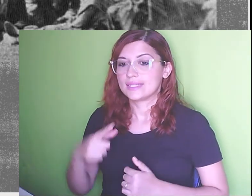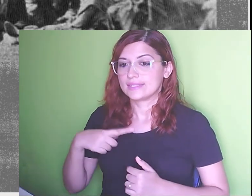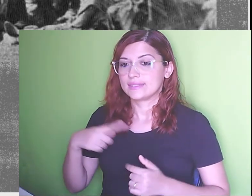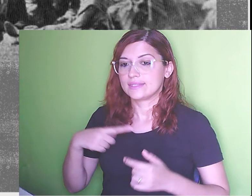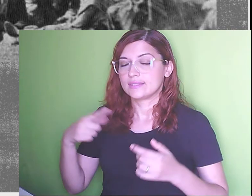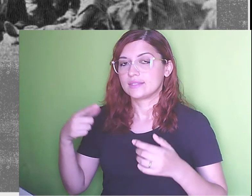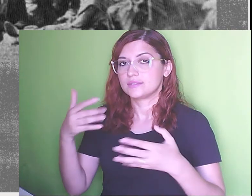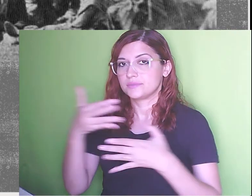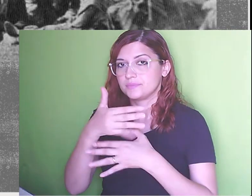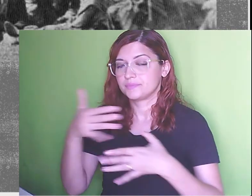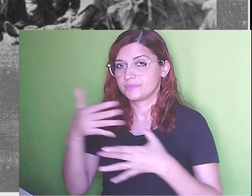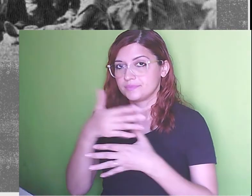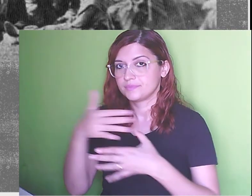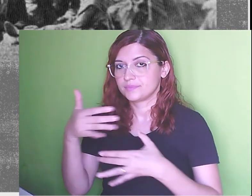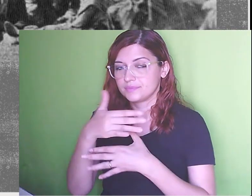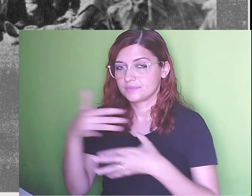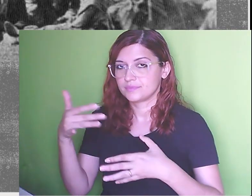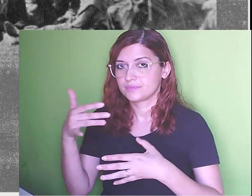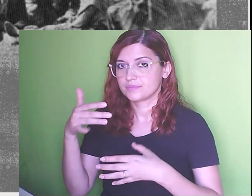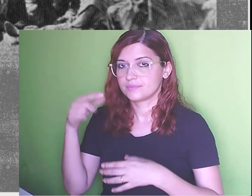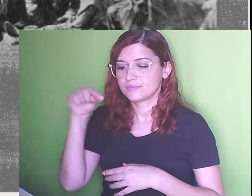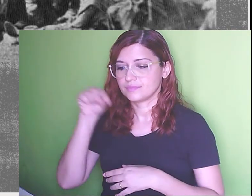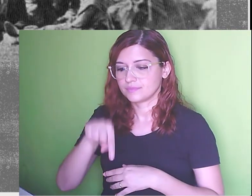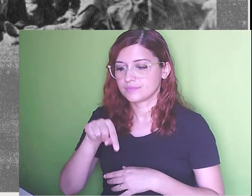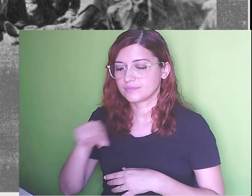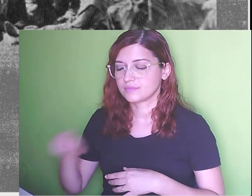em Santa Catarina,